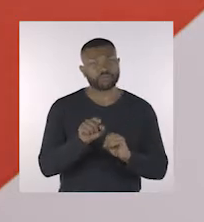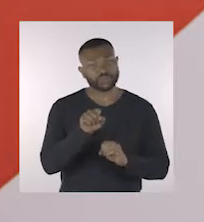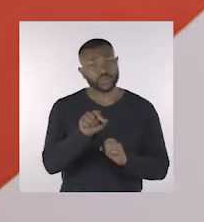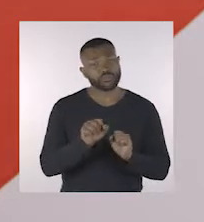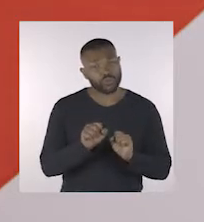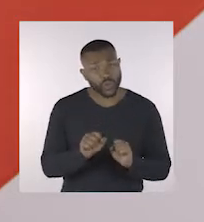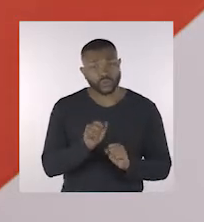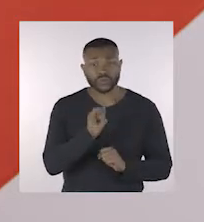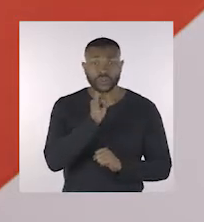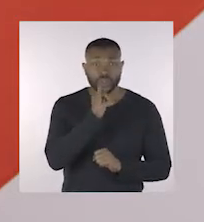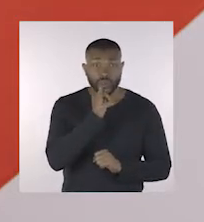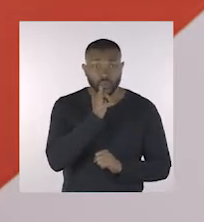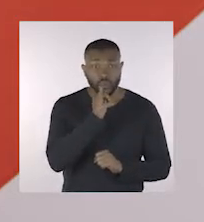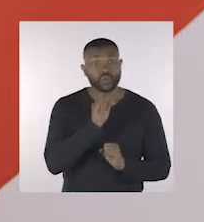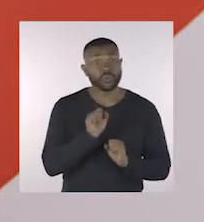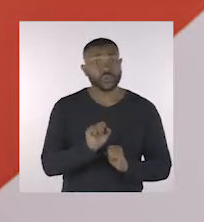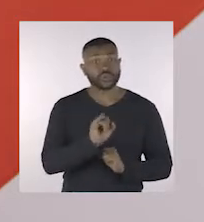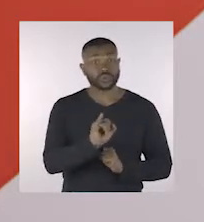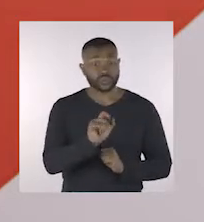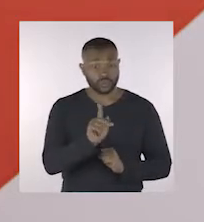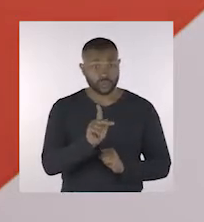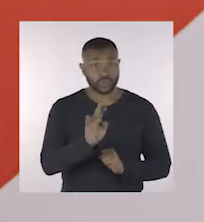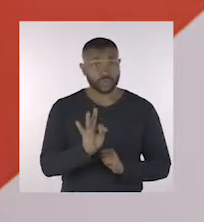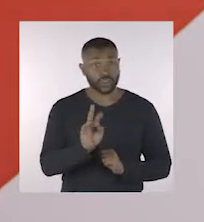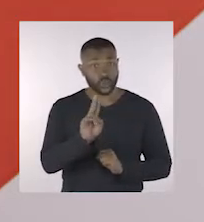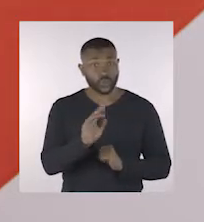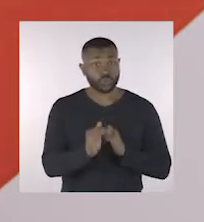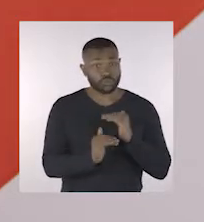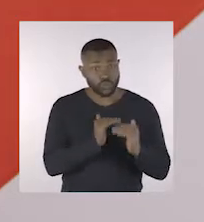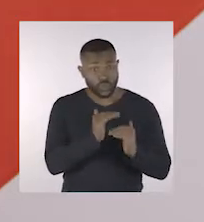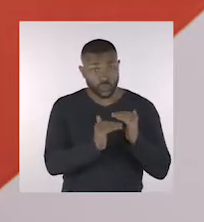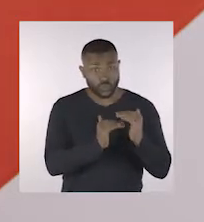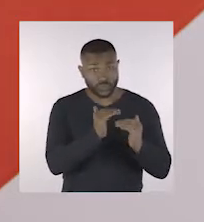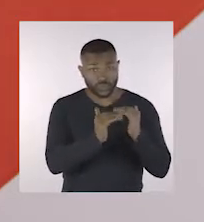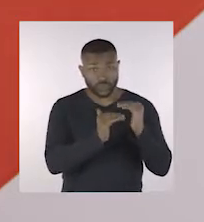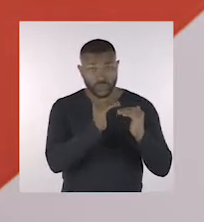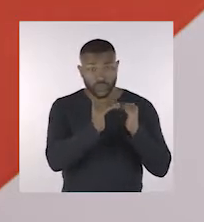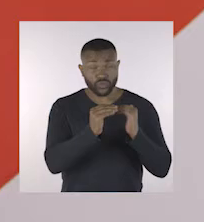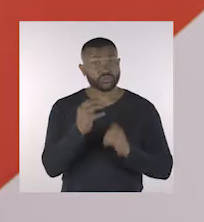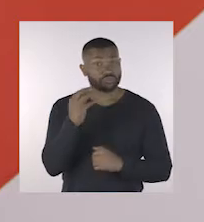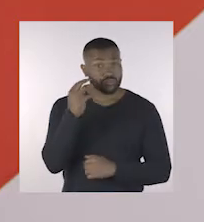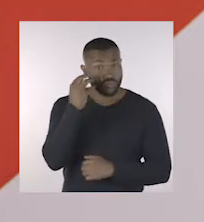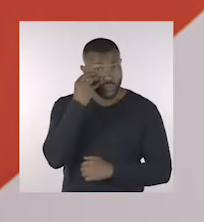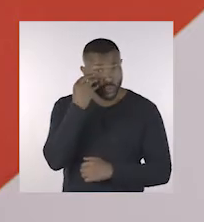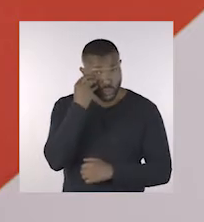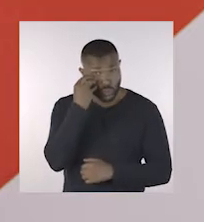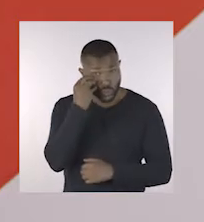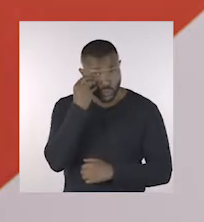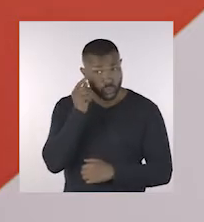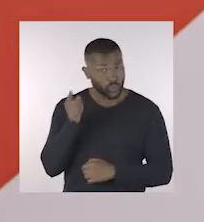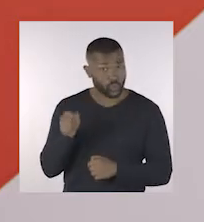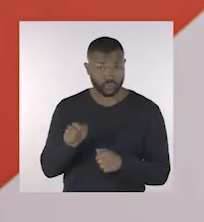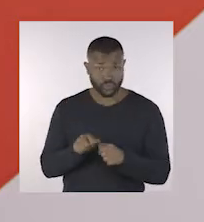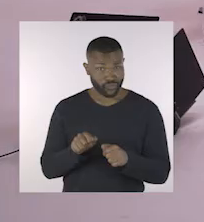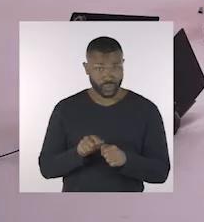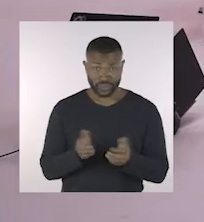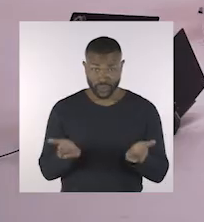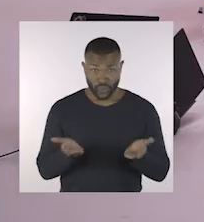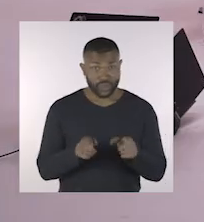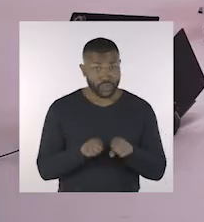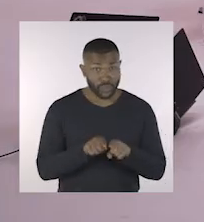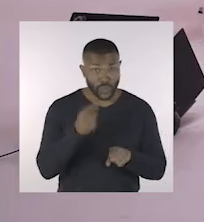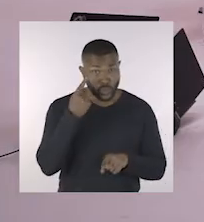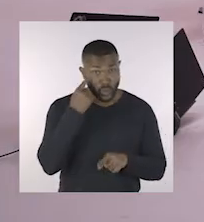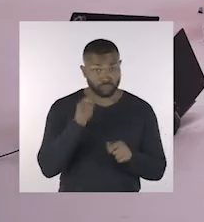sem o uso é você pode fazer o o IPTU aplicado o IPTU progressivo coisa que o Bruno e o